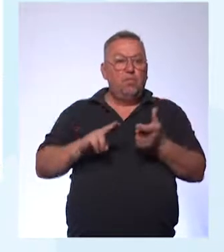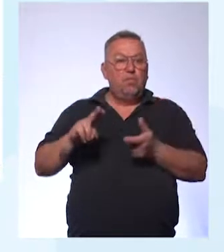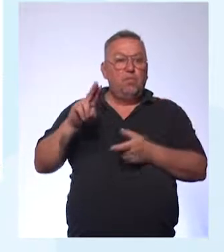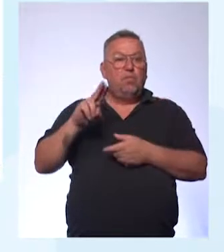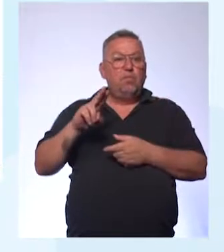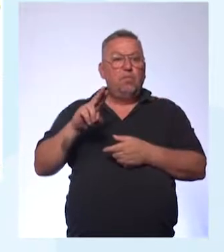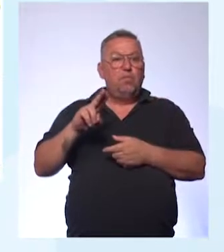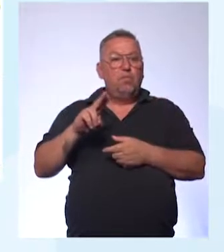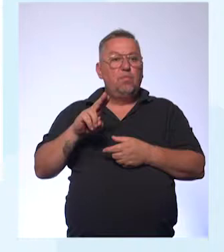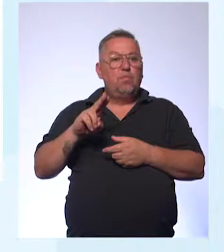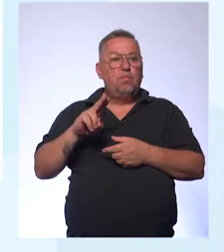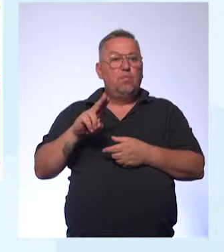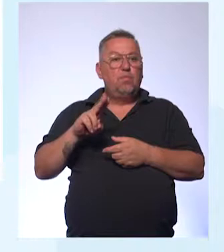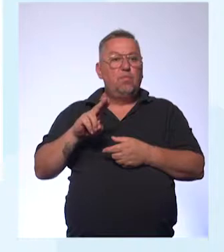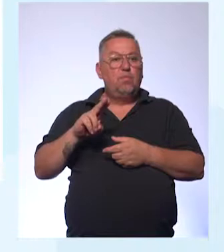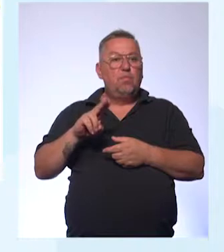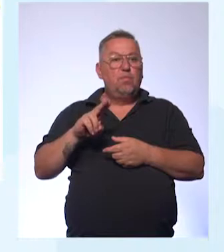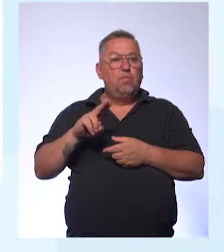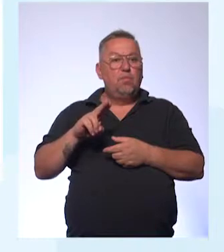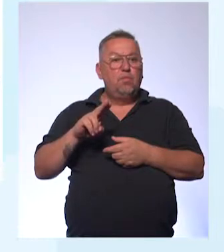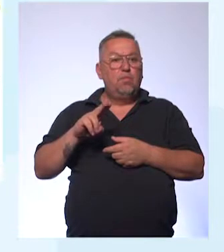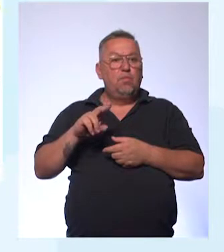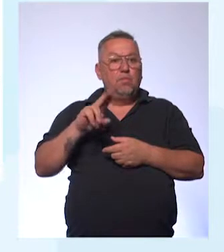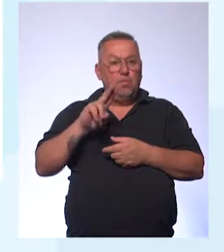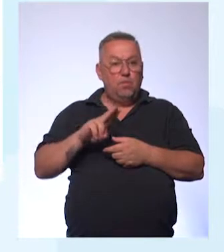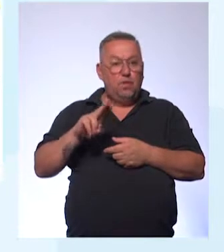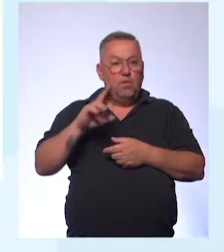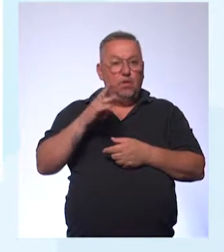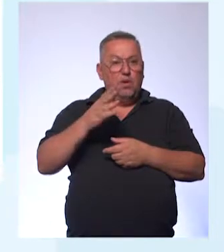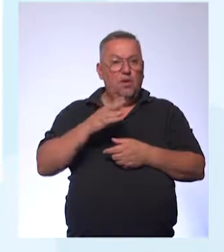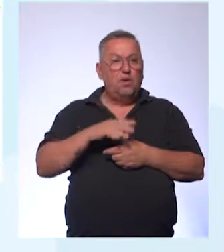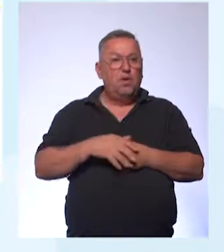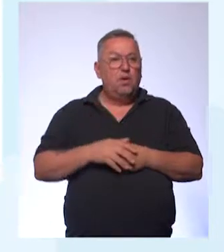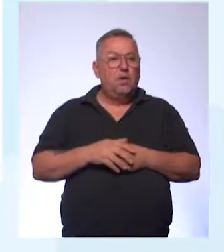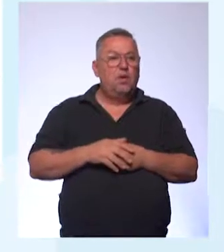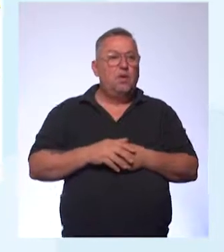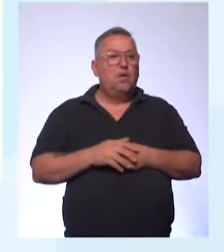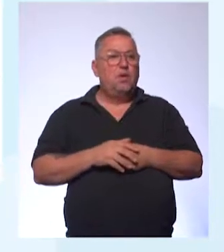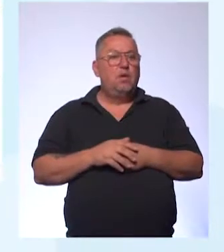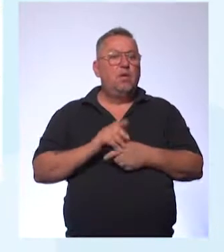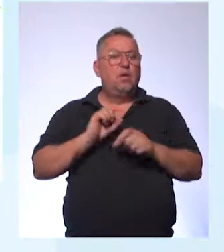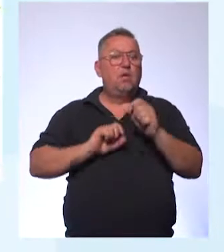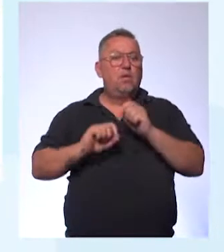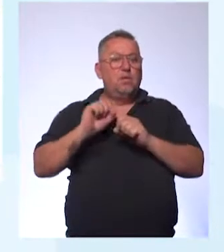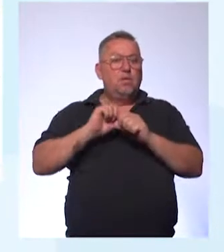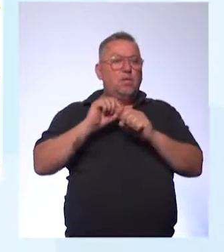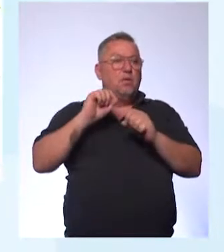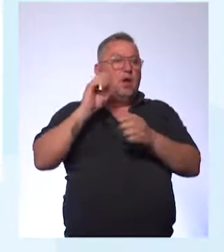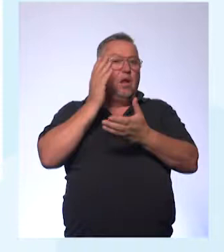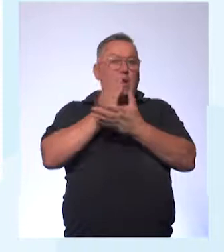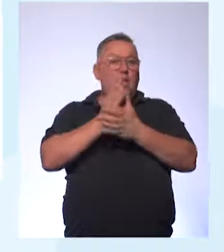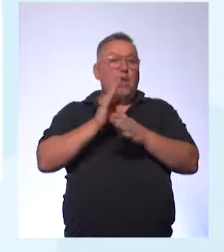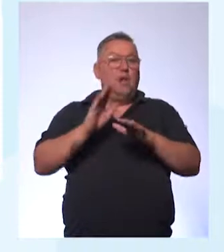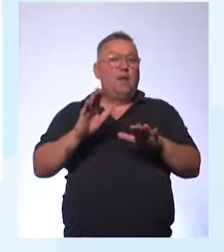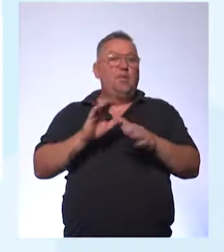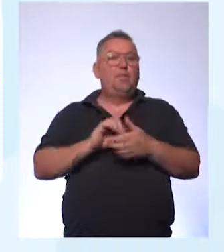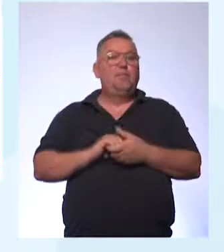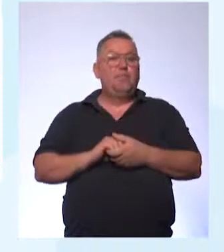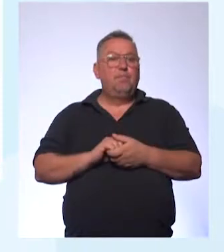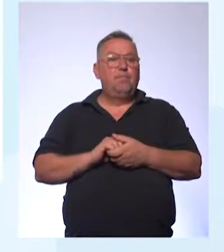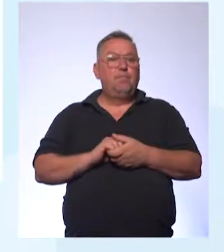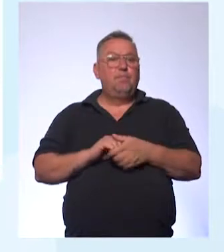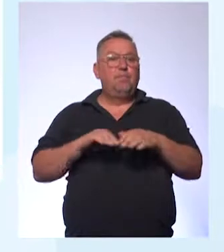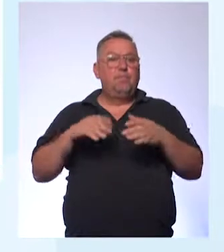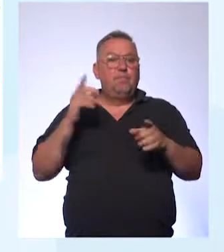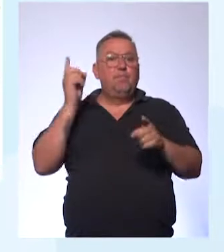os produtos radioativos, vamos colocar assim, eles são esgotáveis, eles acabam, tá? Enquanto você encontrar